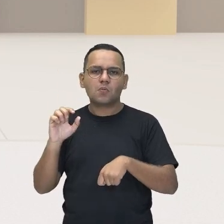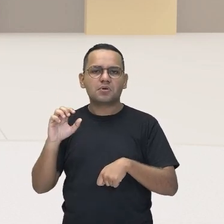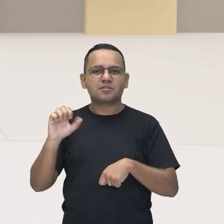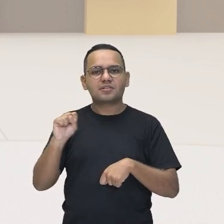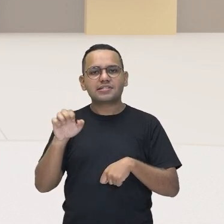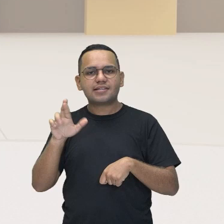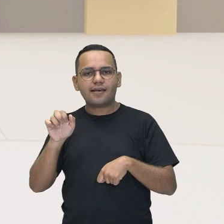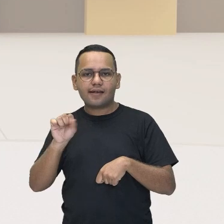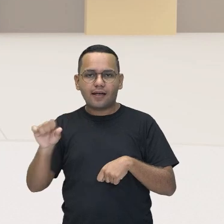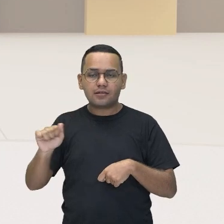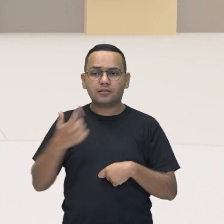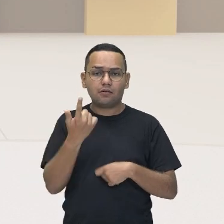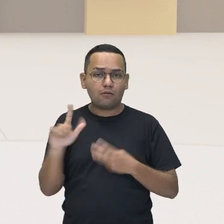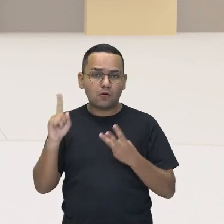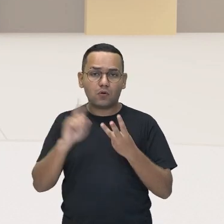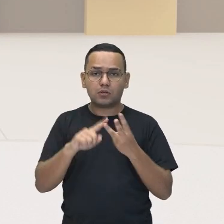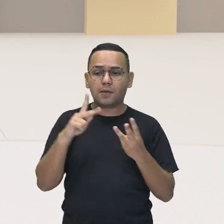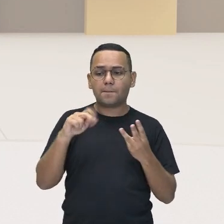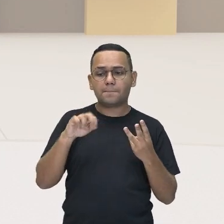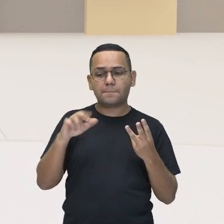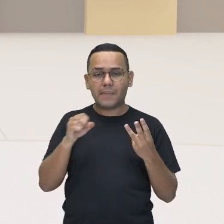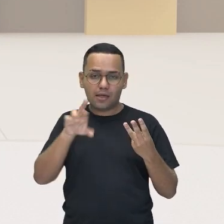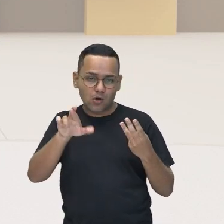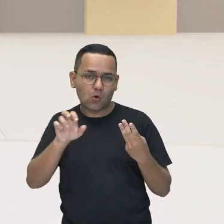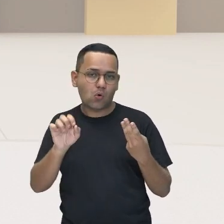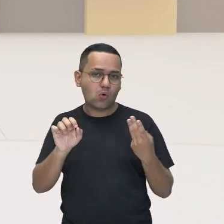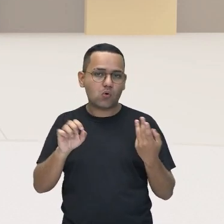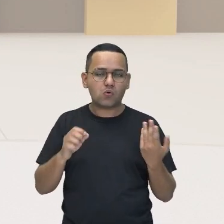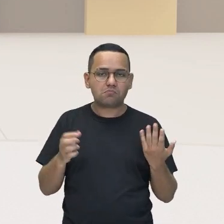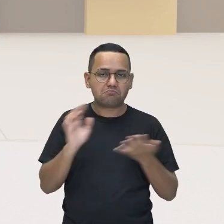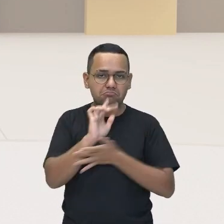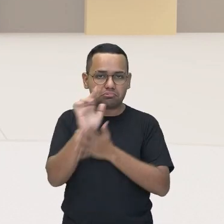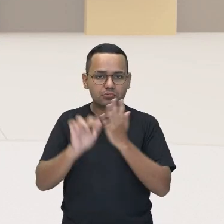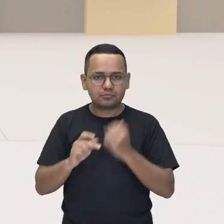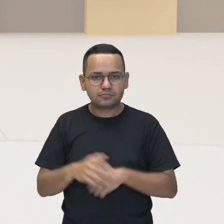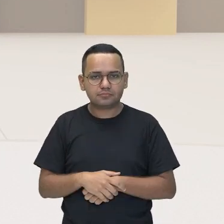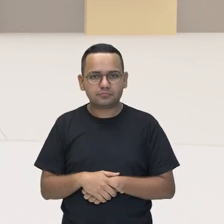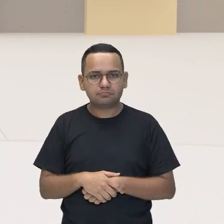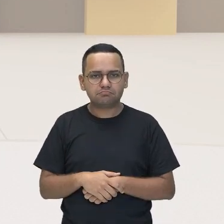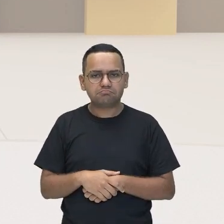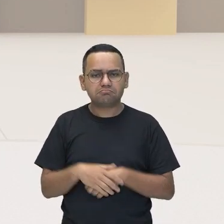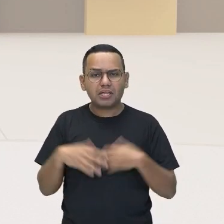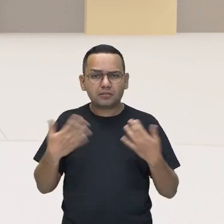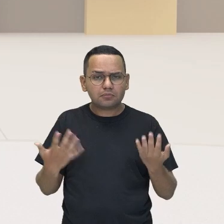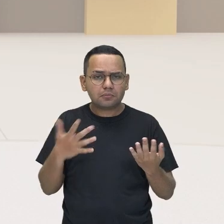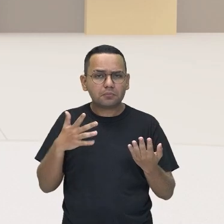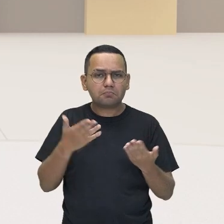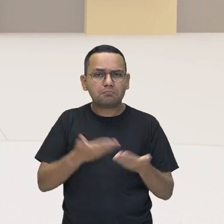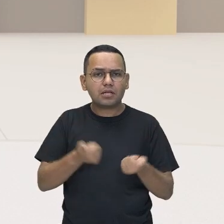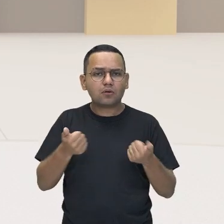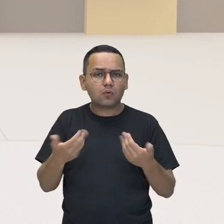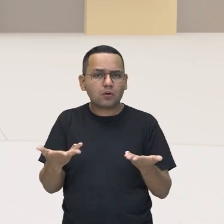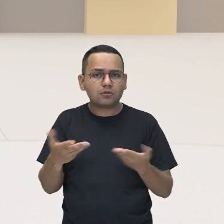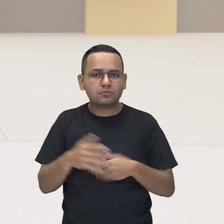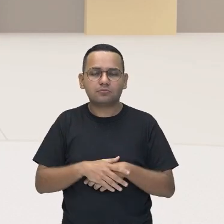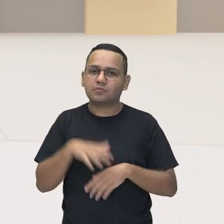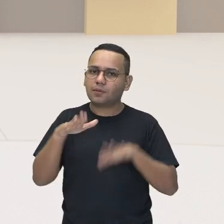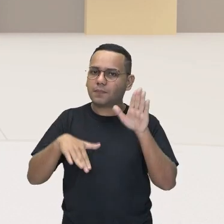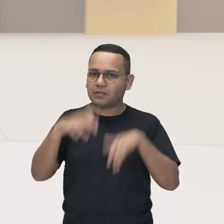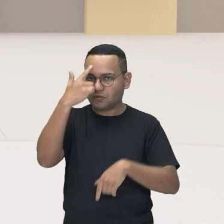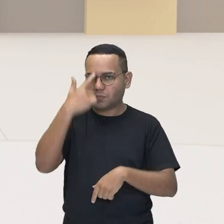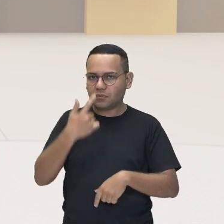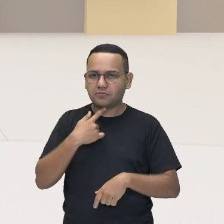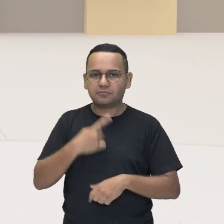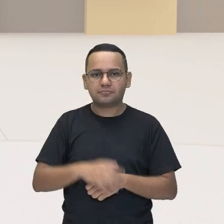penhor, você pode... Vai pro penhor. É exatamente isso. E aí, afinal, qual é o melhor? Depende muito do seu perfil,